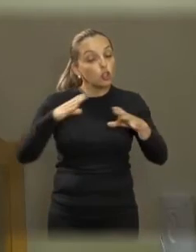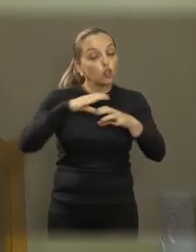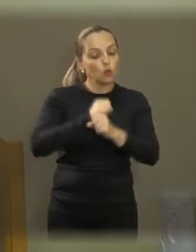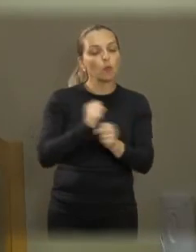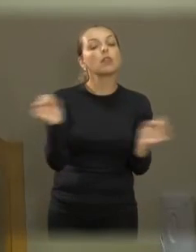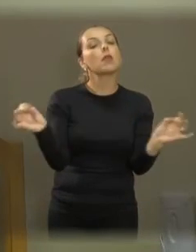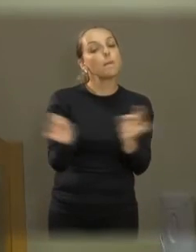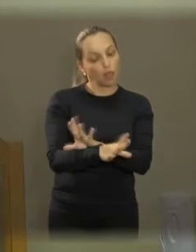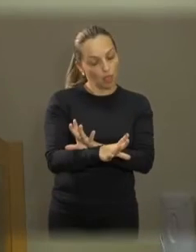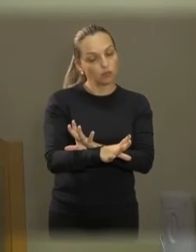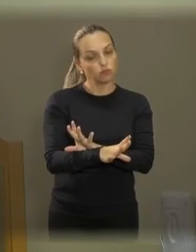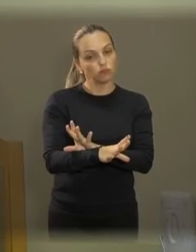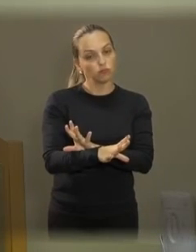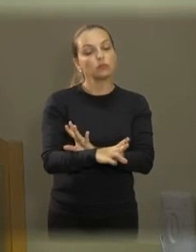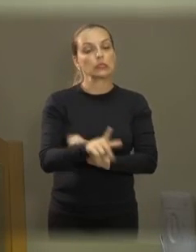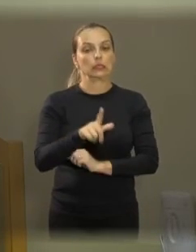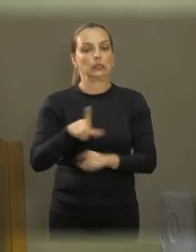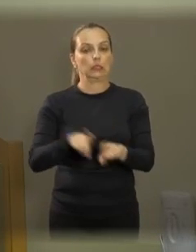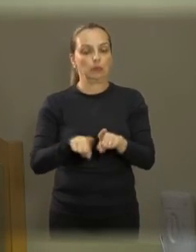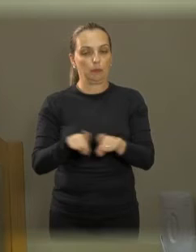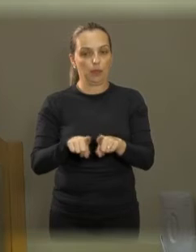3 anos.